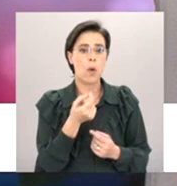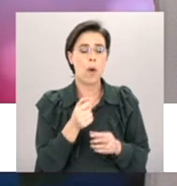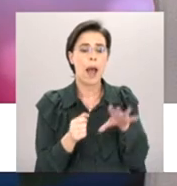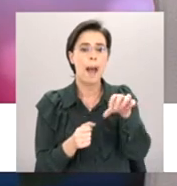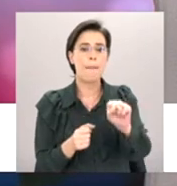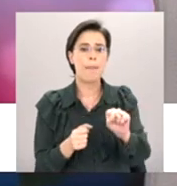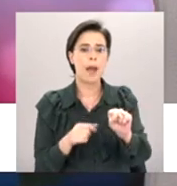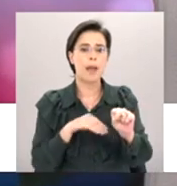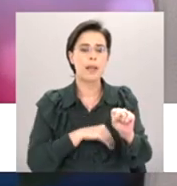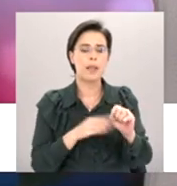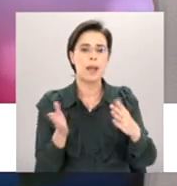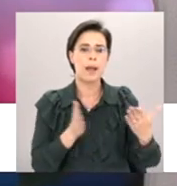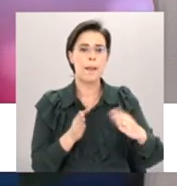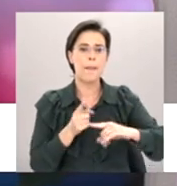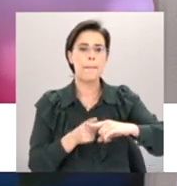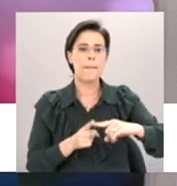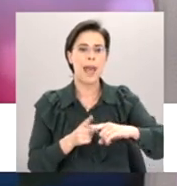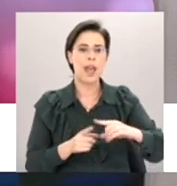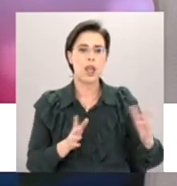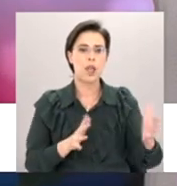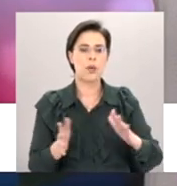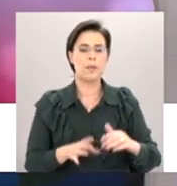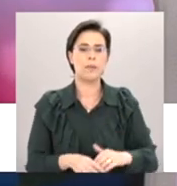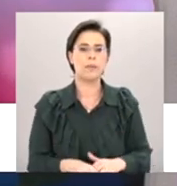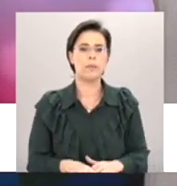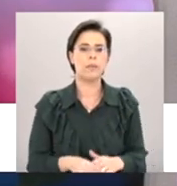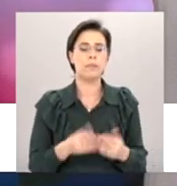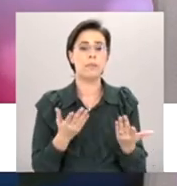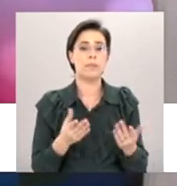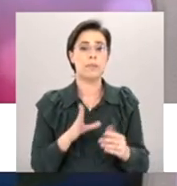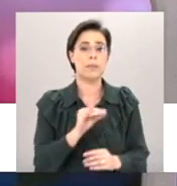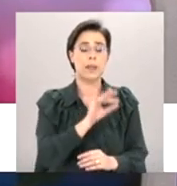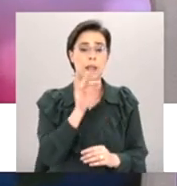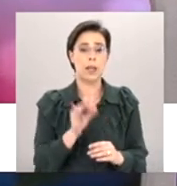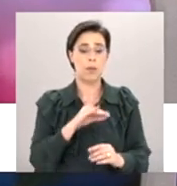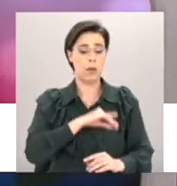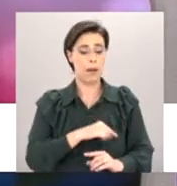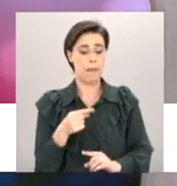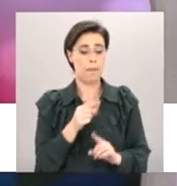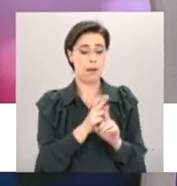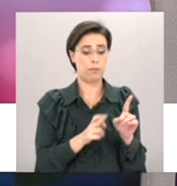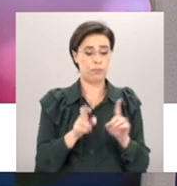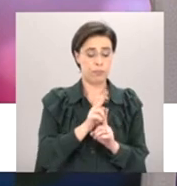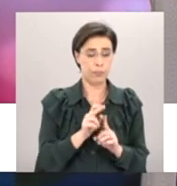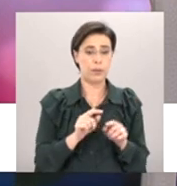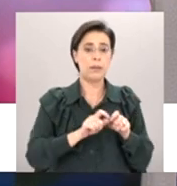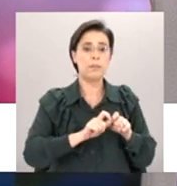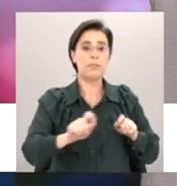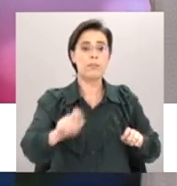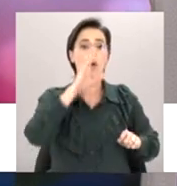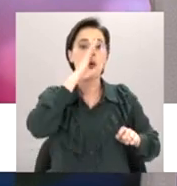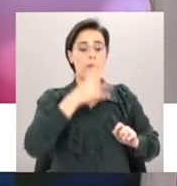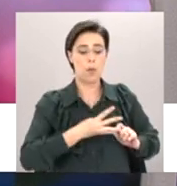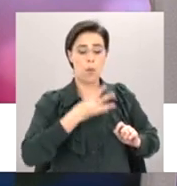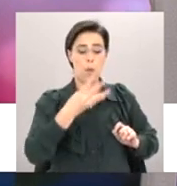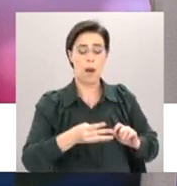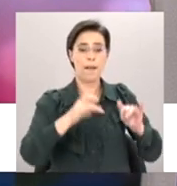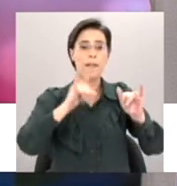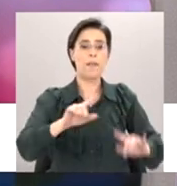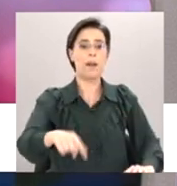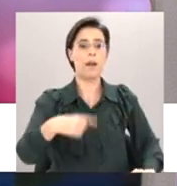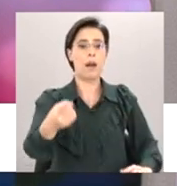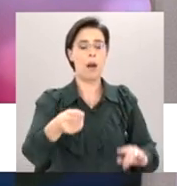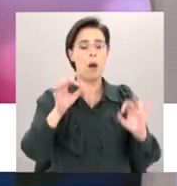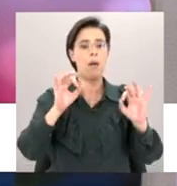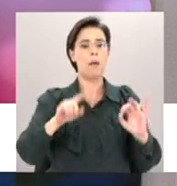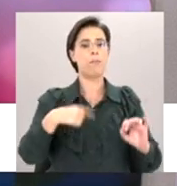desse salário médio vai aumentando dez porcento do salário mínimo nacional durante uma legislatura acabaríamos a próxima legislatura